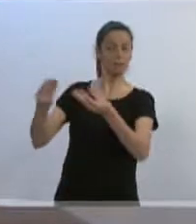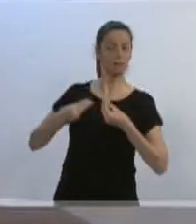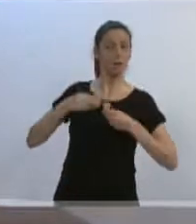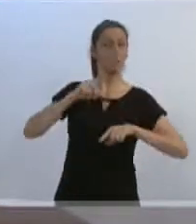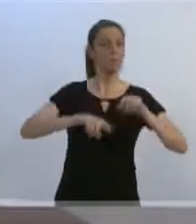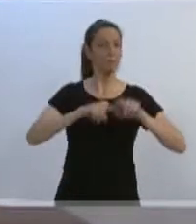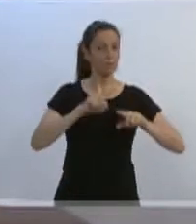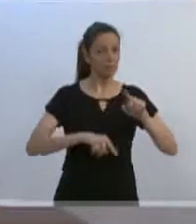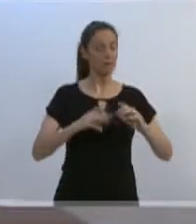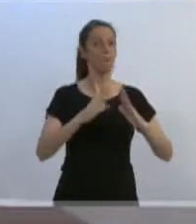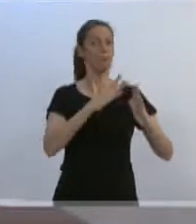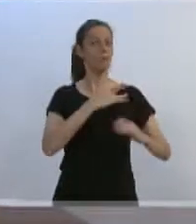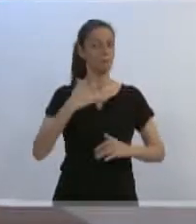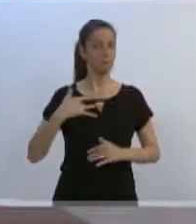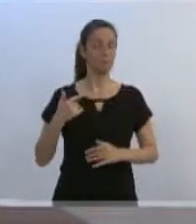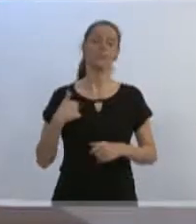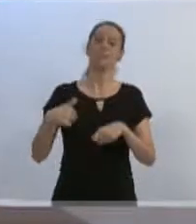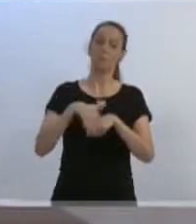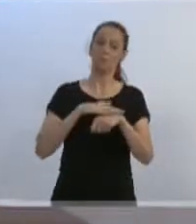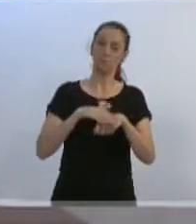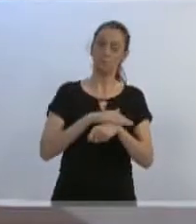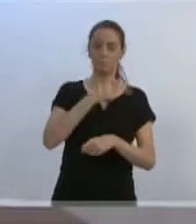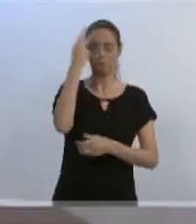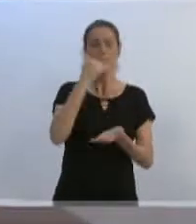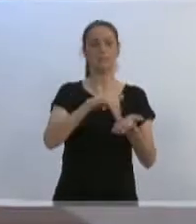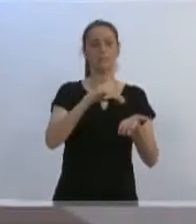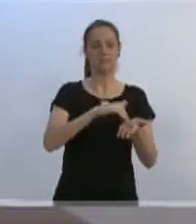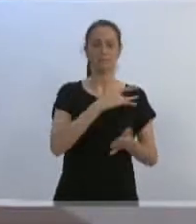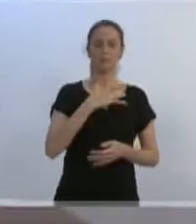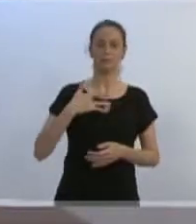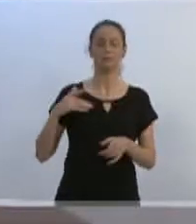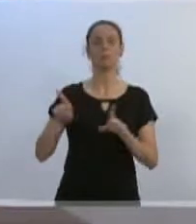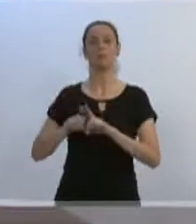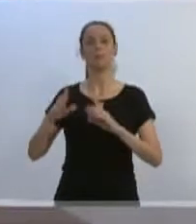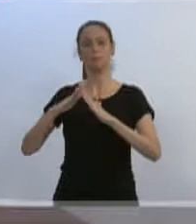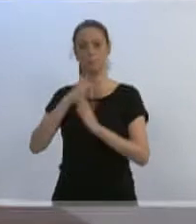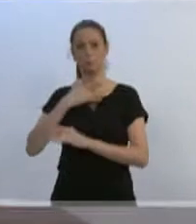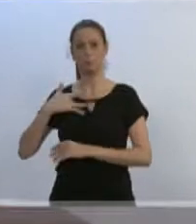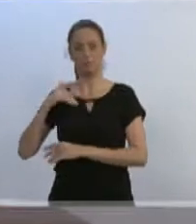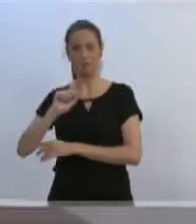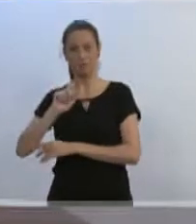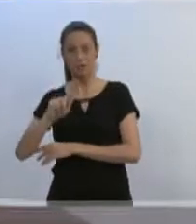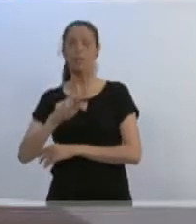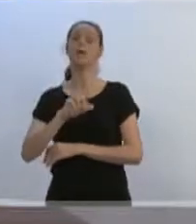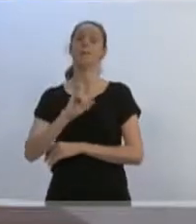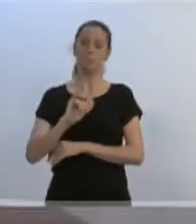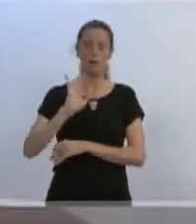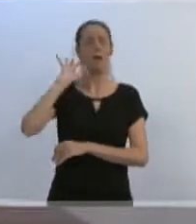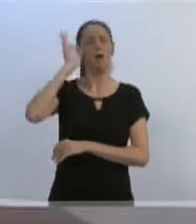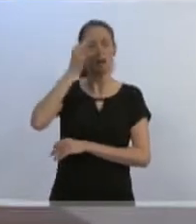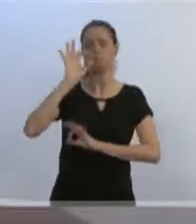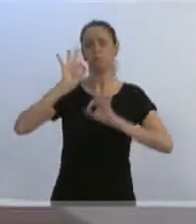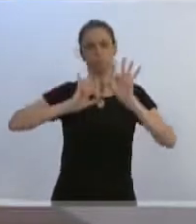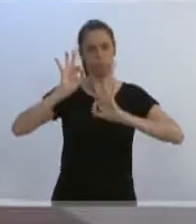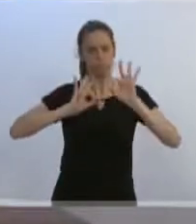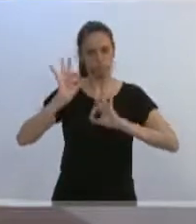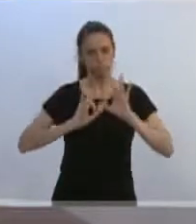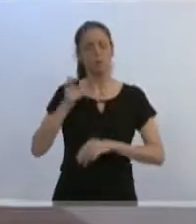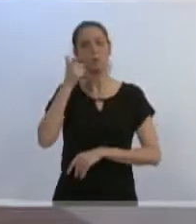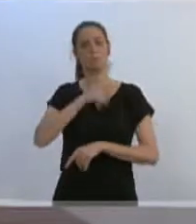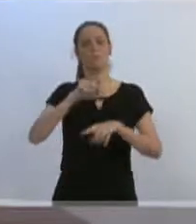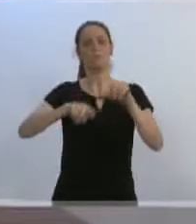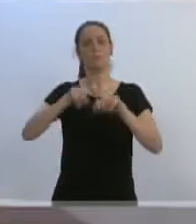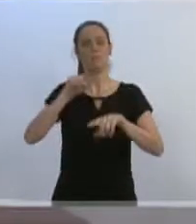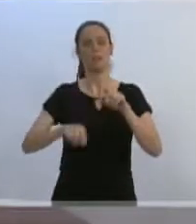conversando já com o pessoal da secretaria de saúde com o pessoal da g a situação será regularizada o mais rápido possível e o